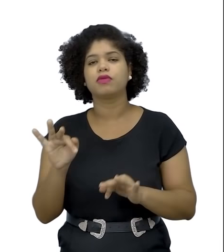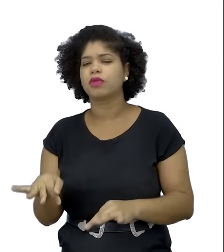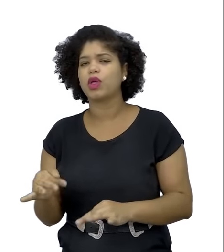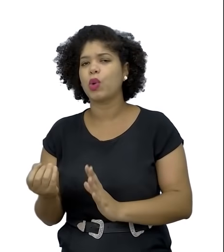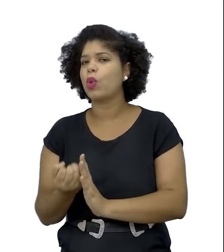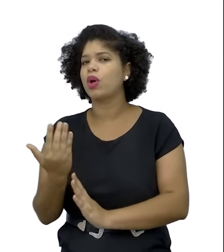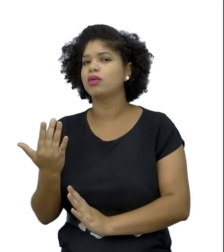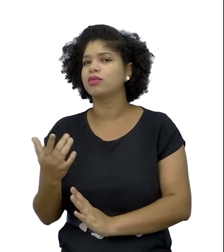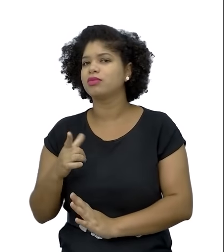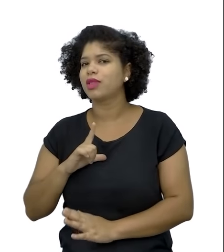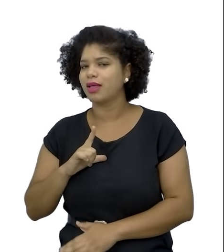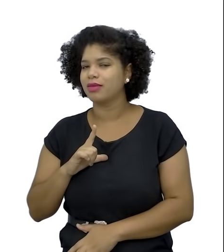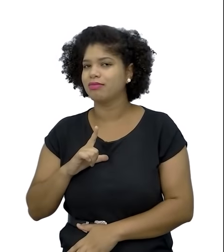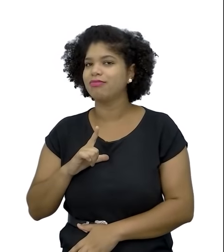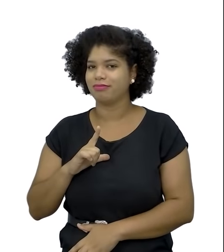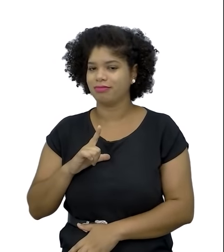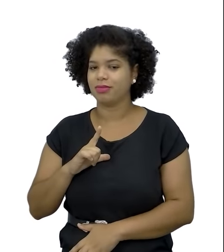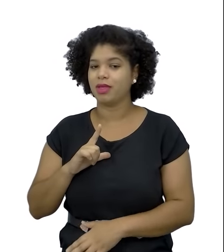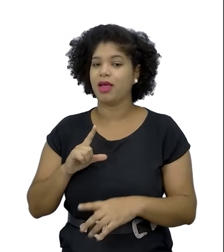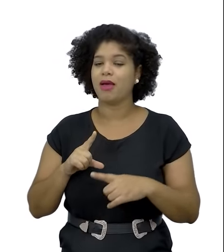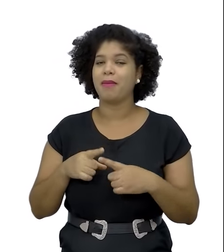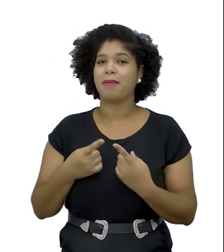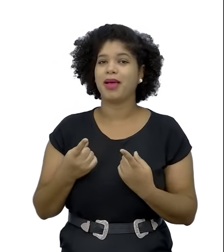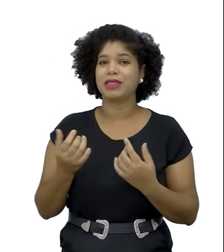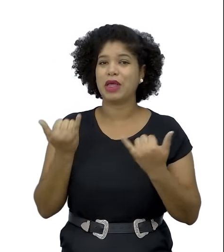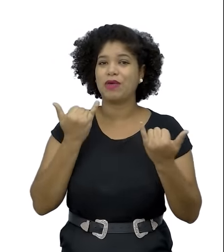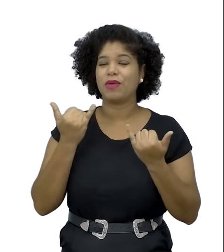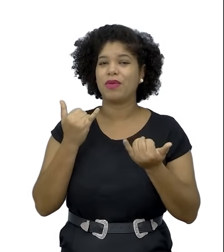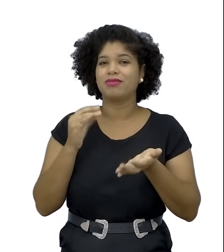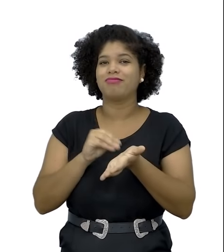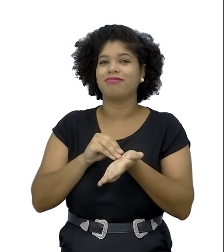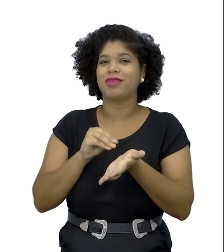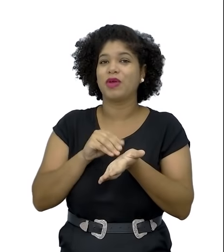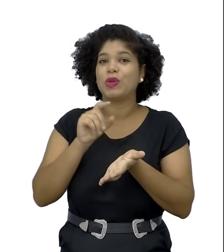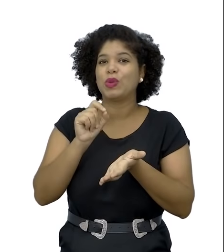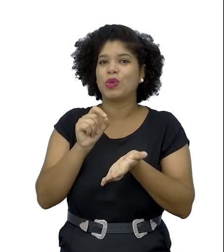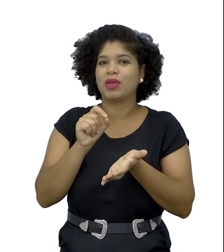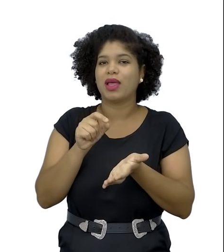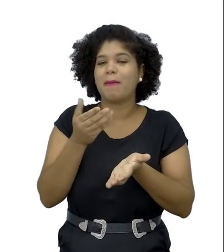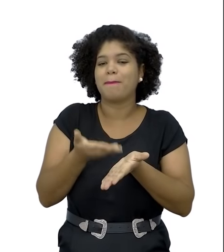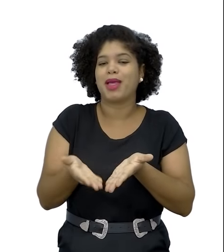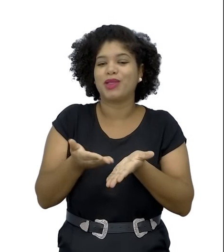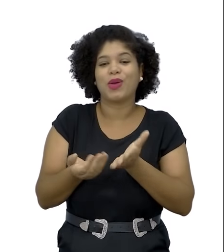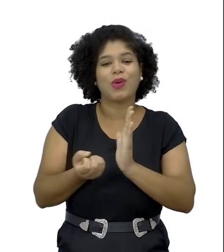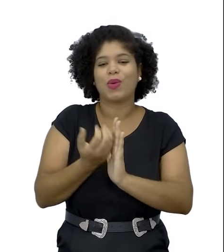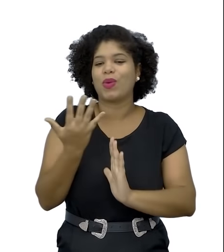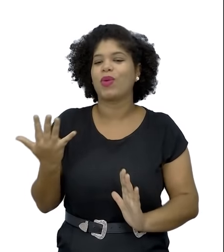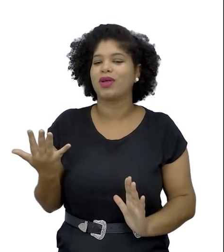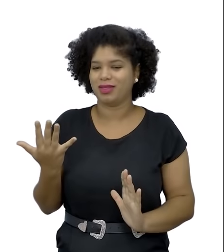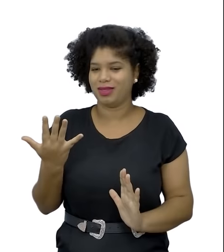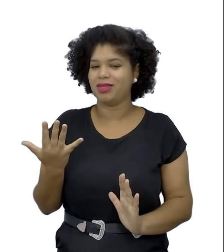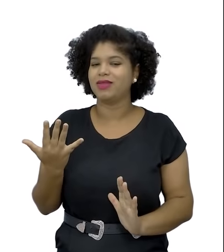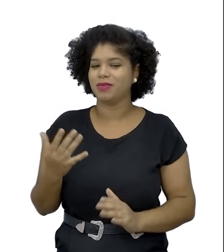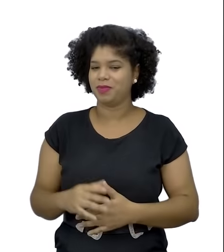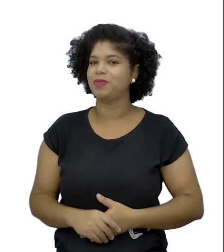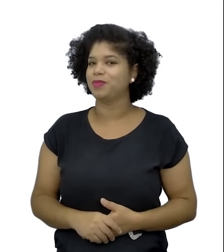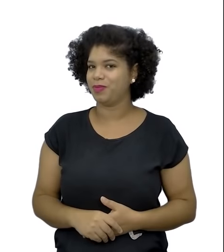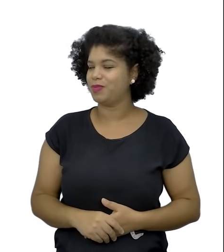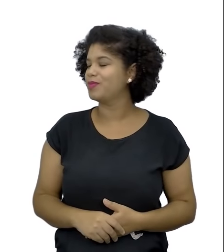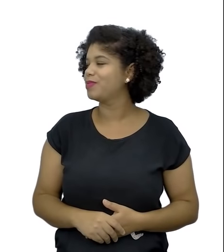Porém, não sabemos uma parte dessa questão. E é isso que precisa descobrir. Então,